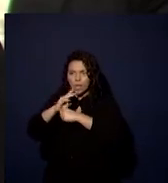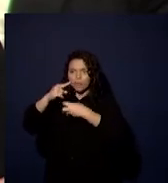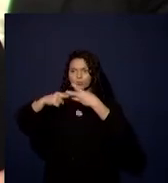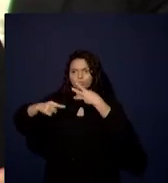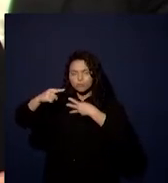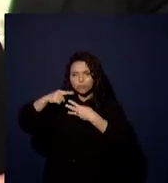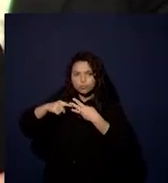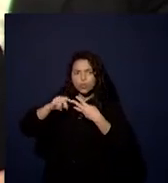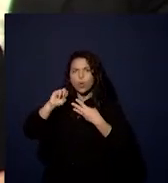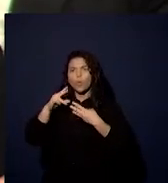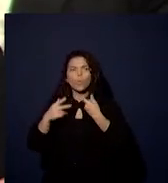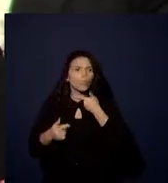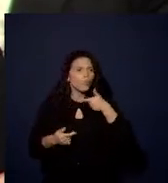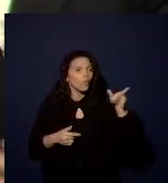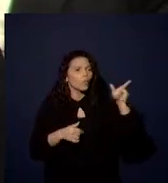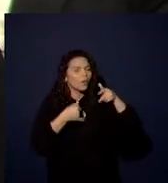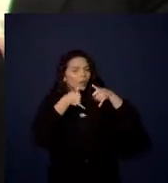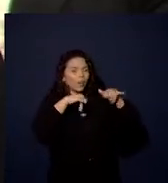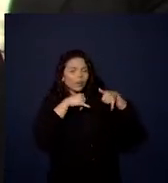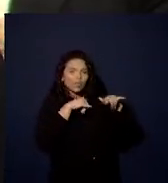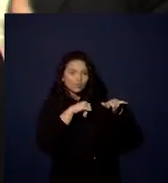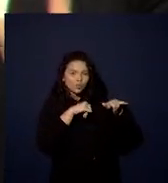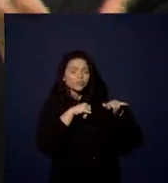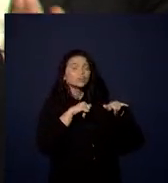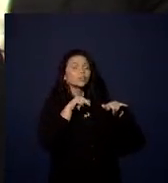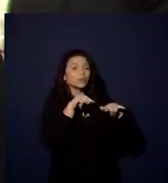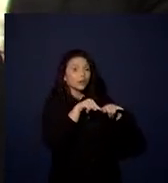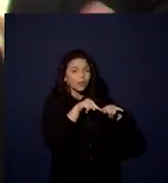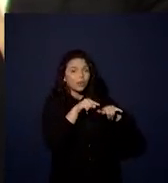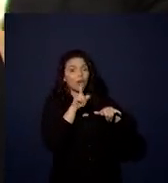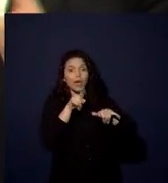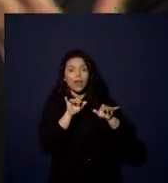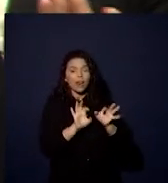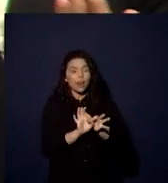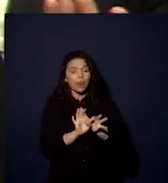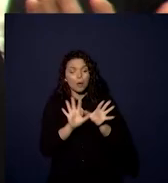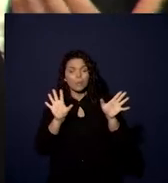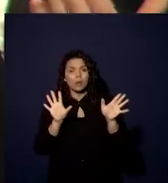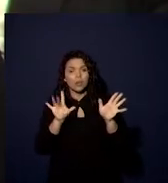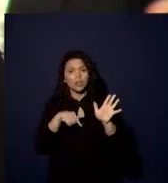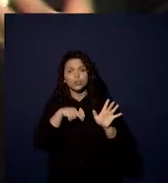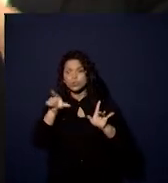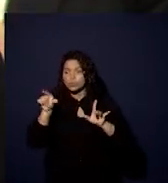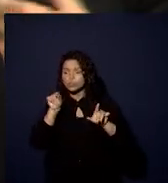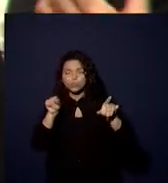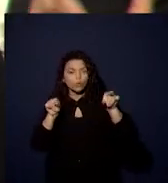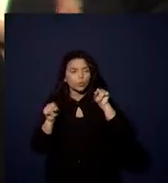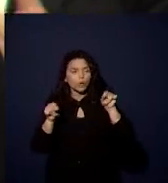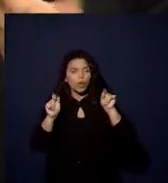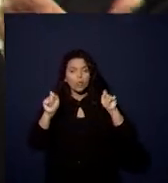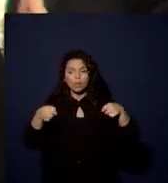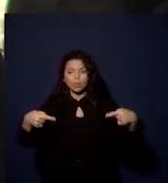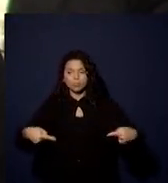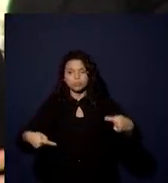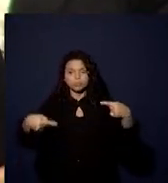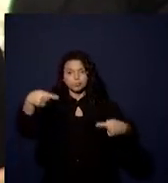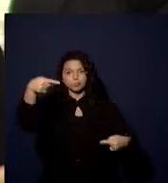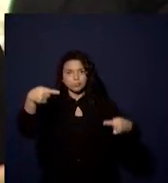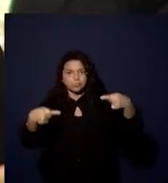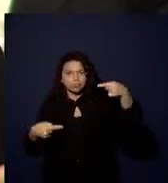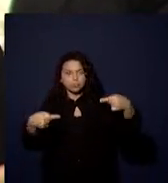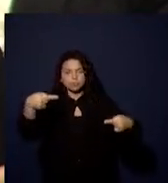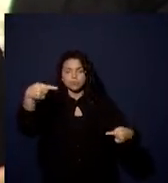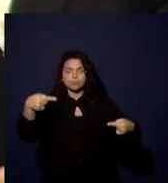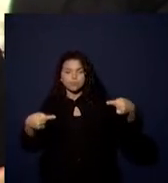e eu acho que é uma liberdade de escolha acho que é a melhor coisa e a competição entre o